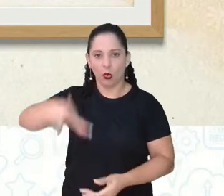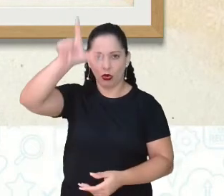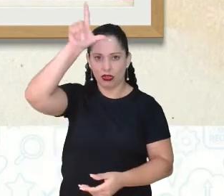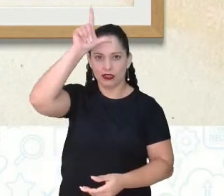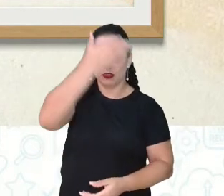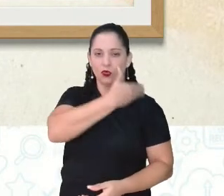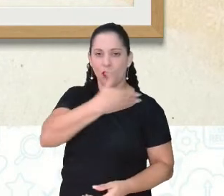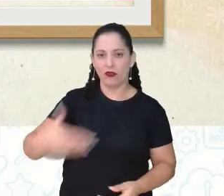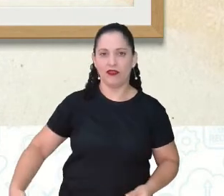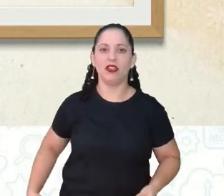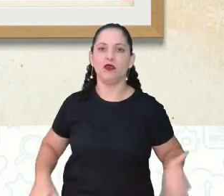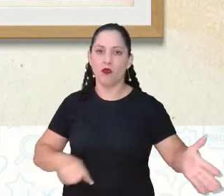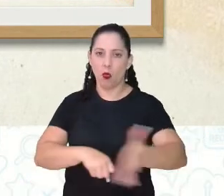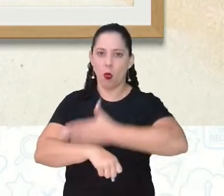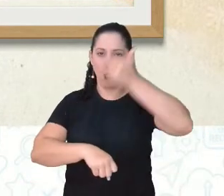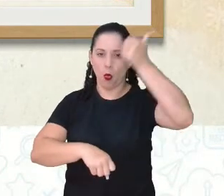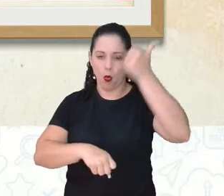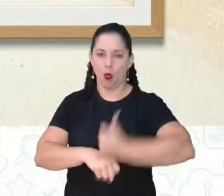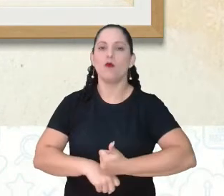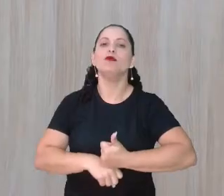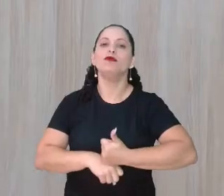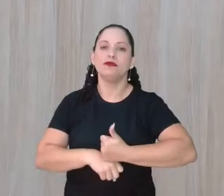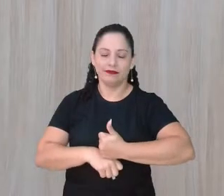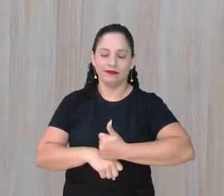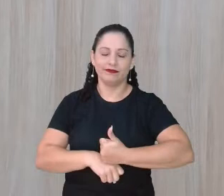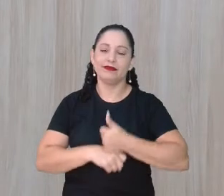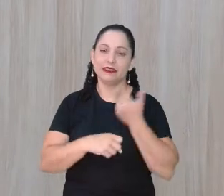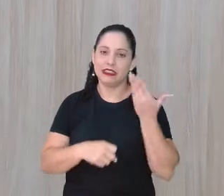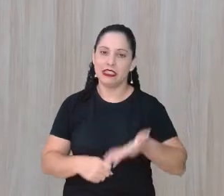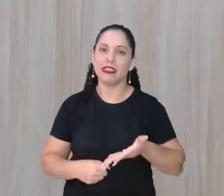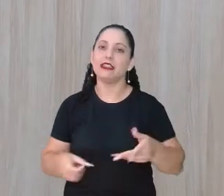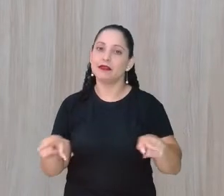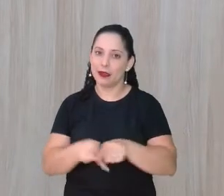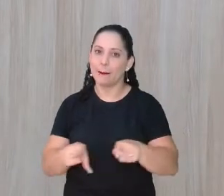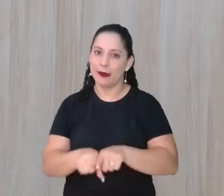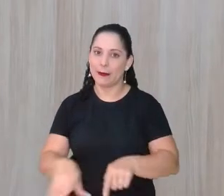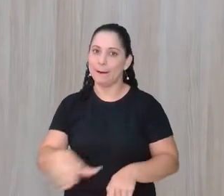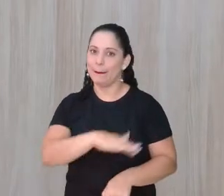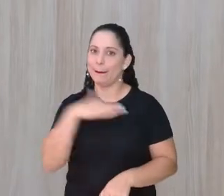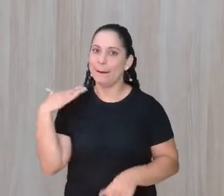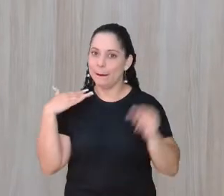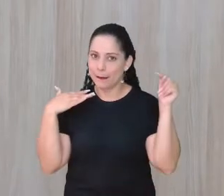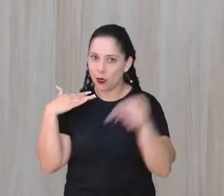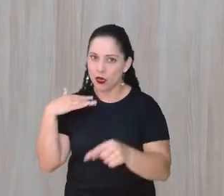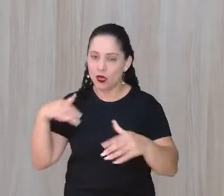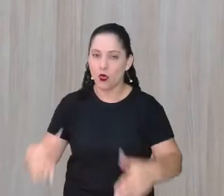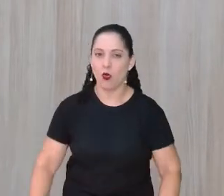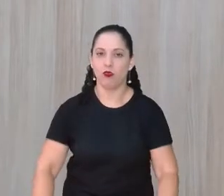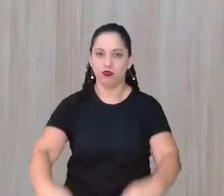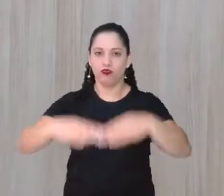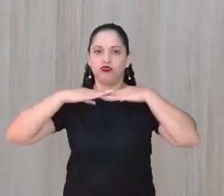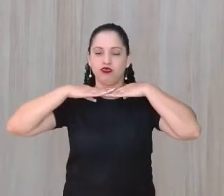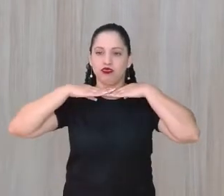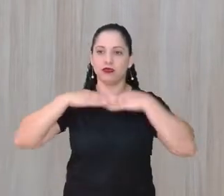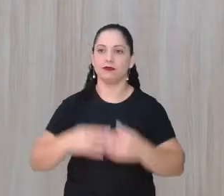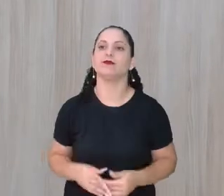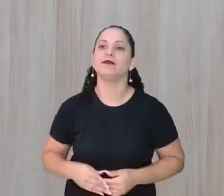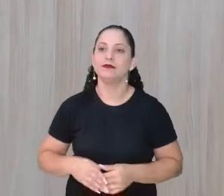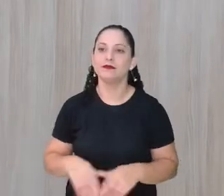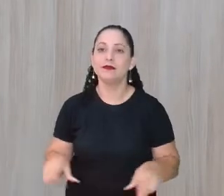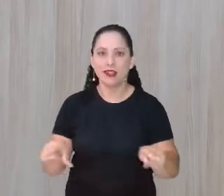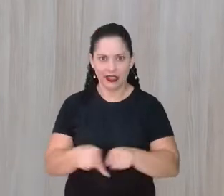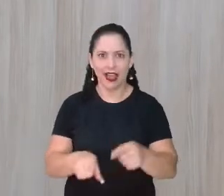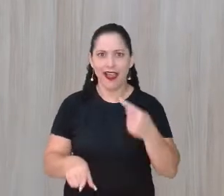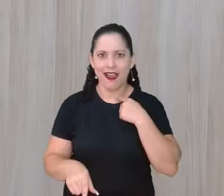foi vítima desse próprio sistema aí do terror que ele mesmo criou. Então, perdeu a cabeça, né?